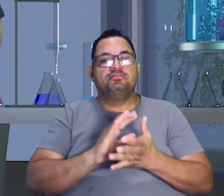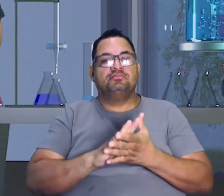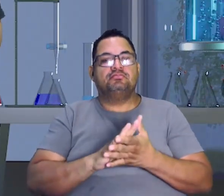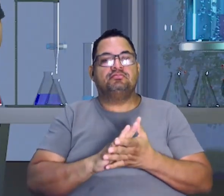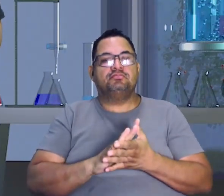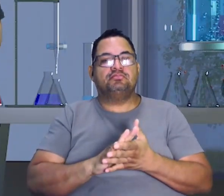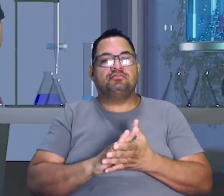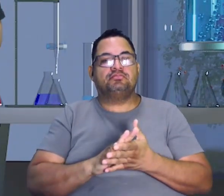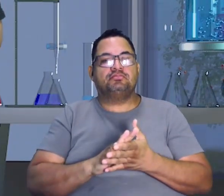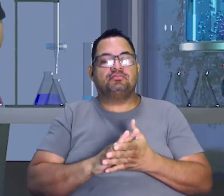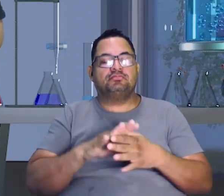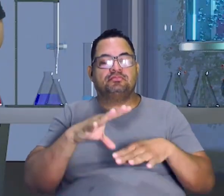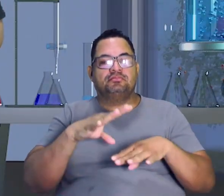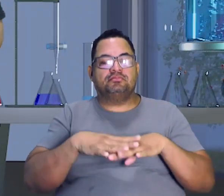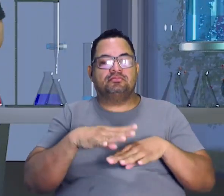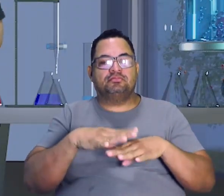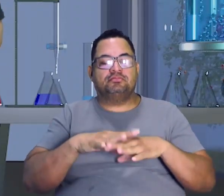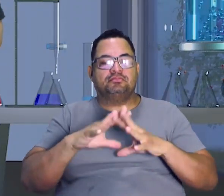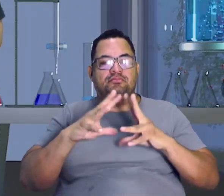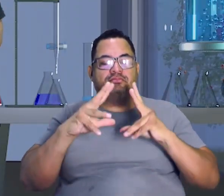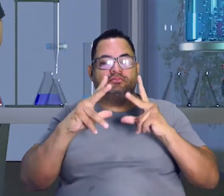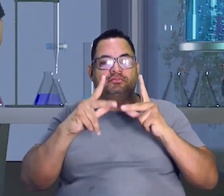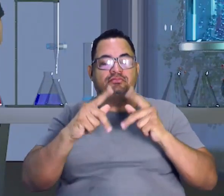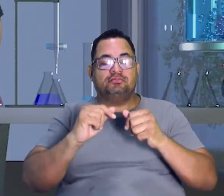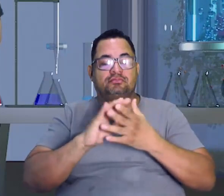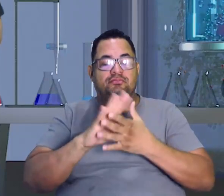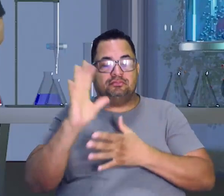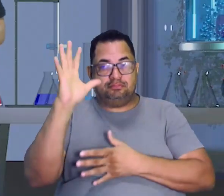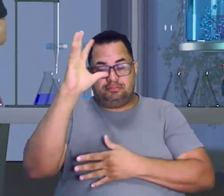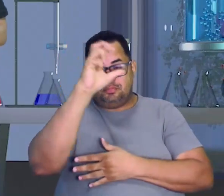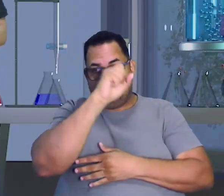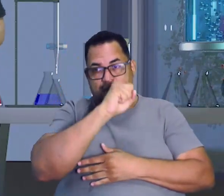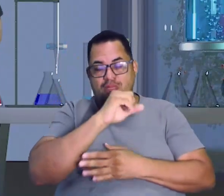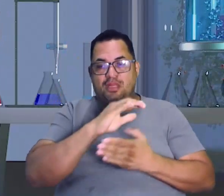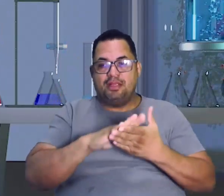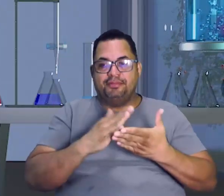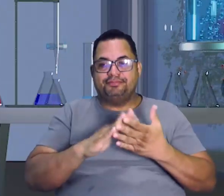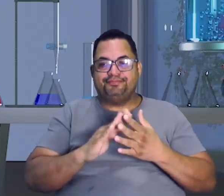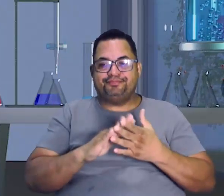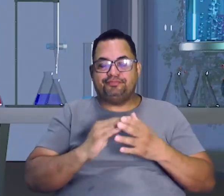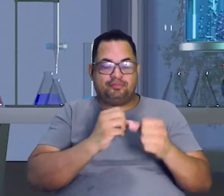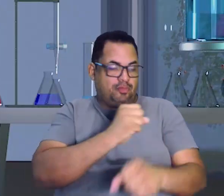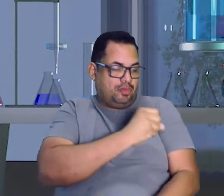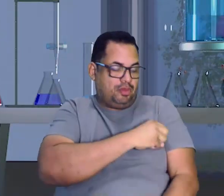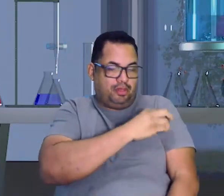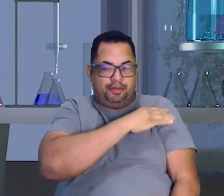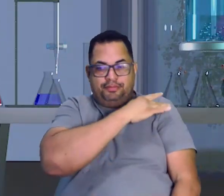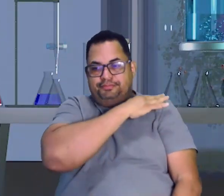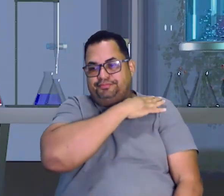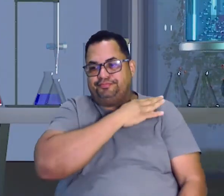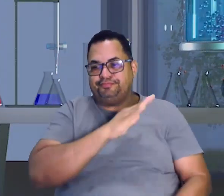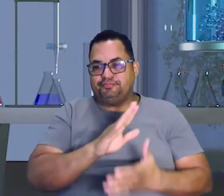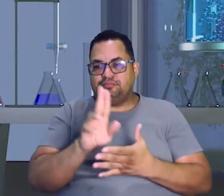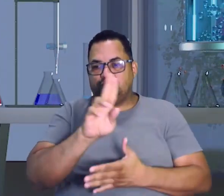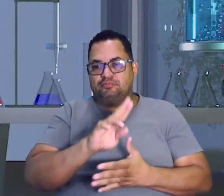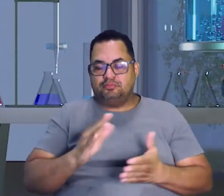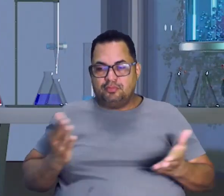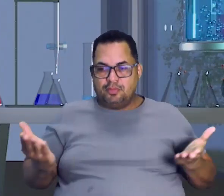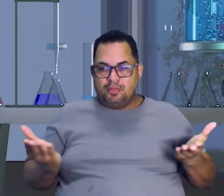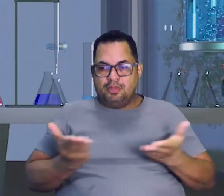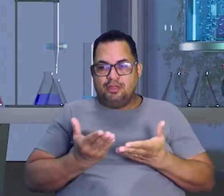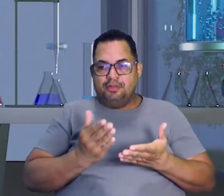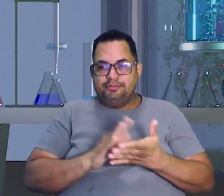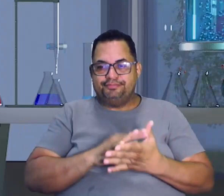nossa matemática. Então, tudo que você aprendeu lá no fundamental vai ter uso aqui